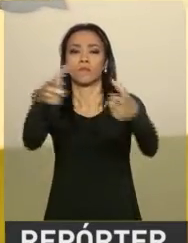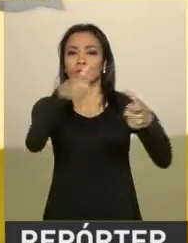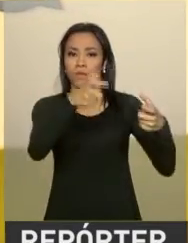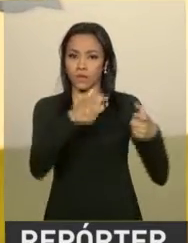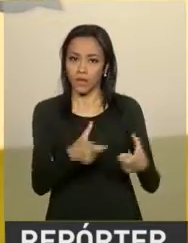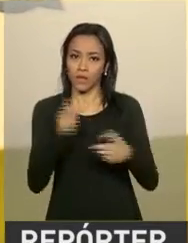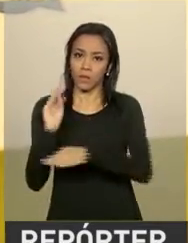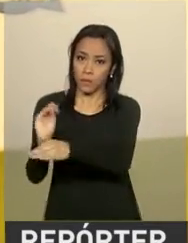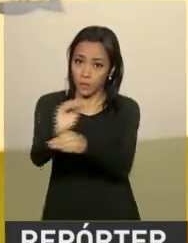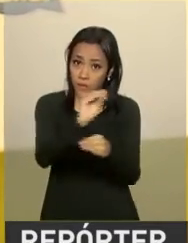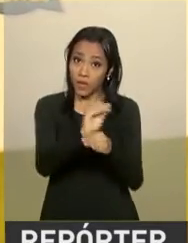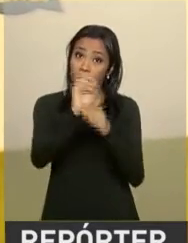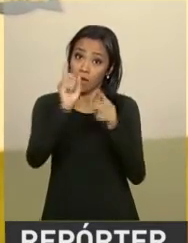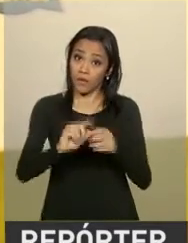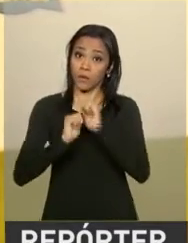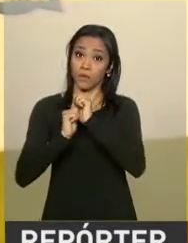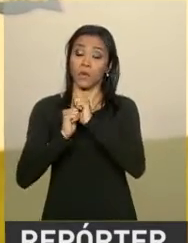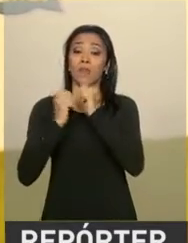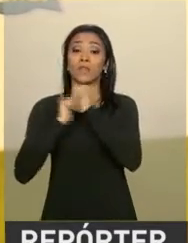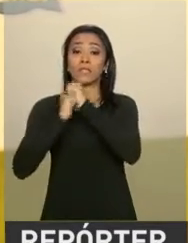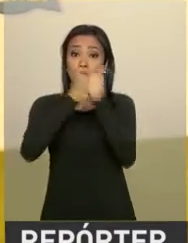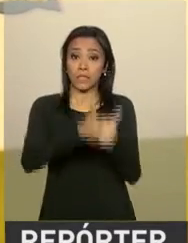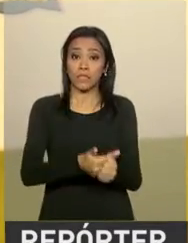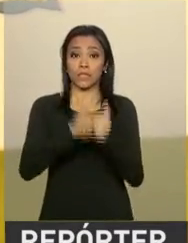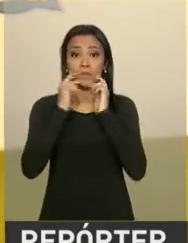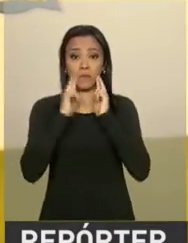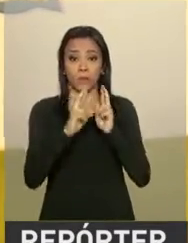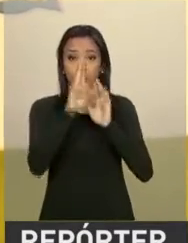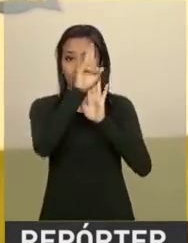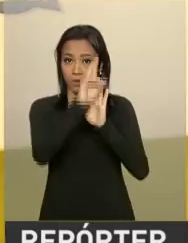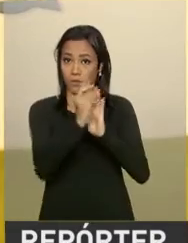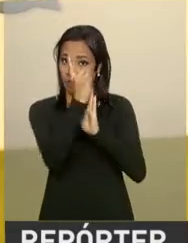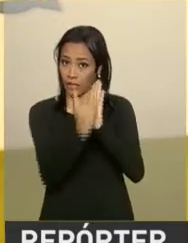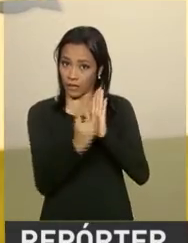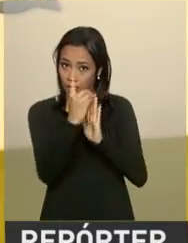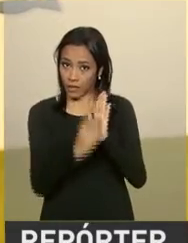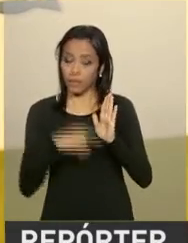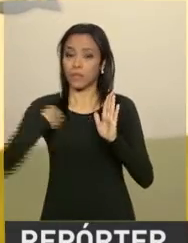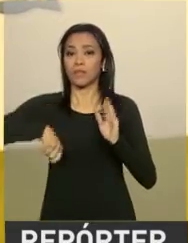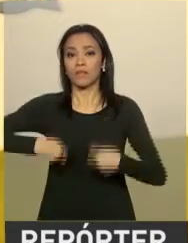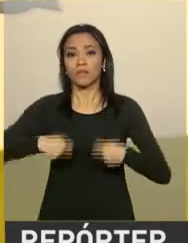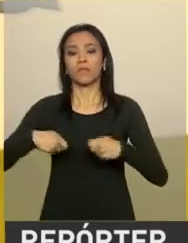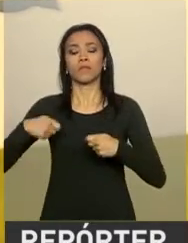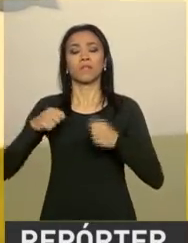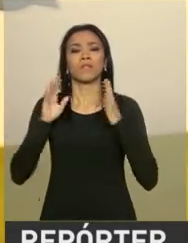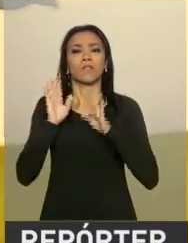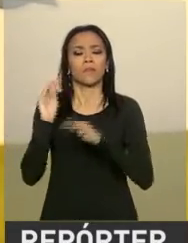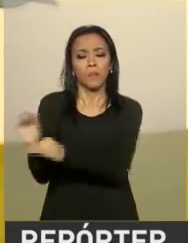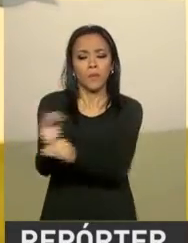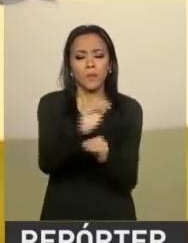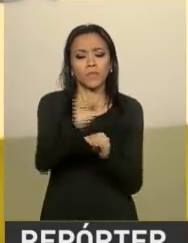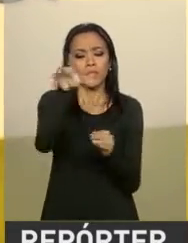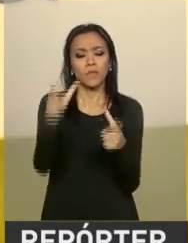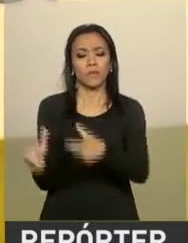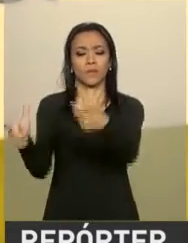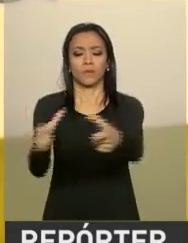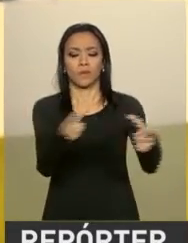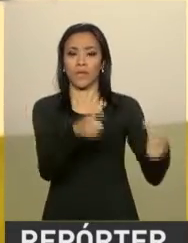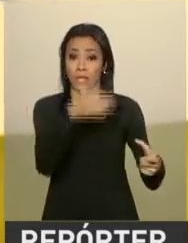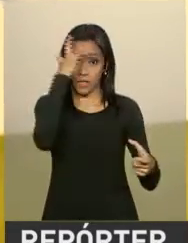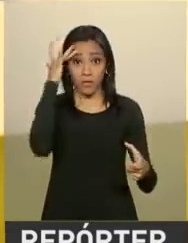pelo decreto a presidência da república porque a gente precisa de proteger seus territórios e da garantia para que essas pessoas permaneçam nesse